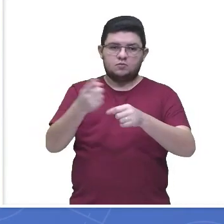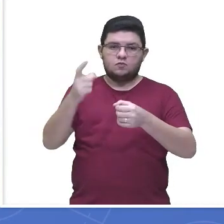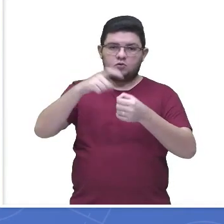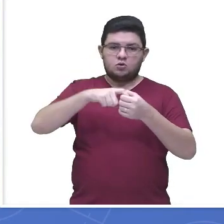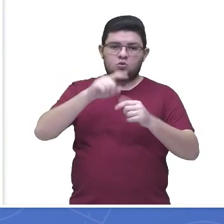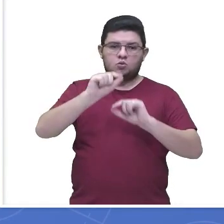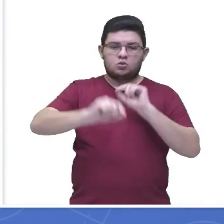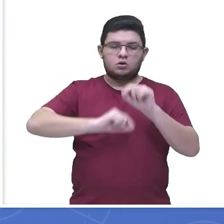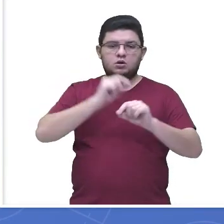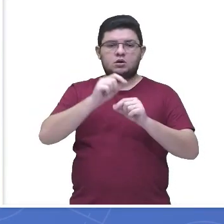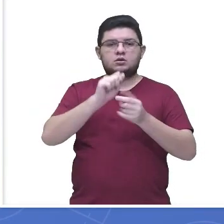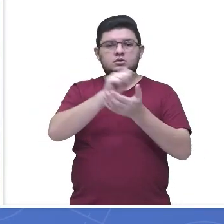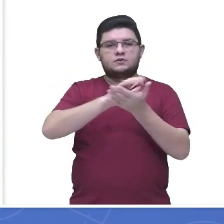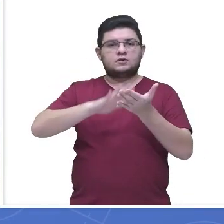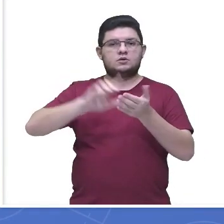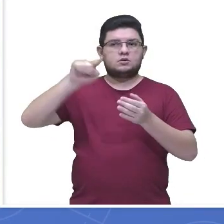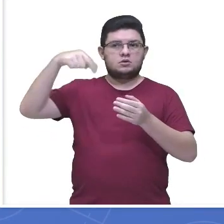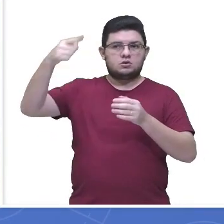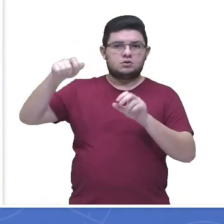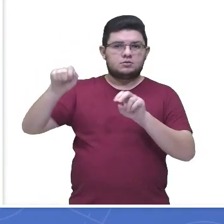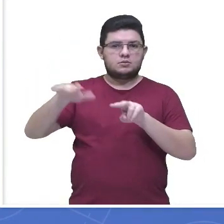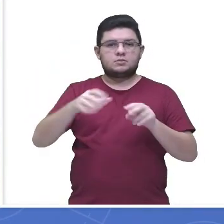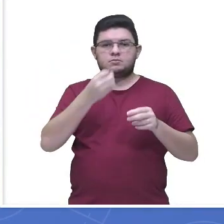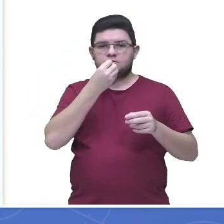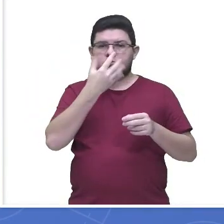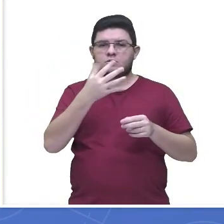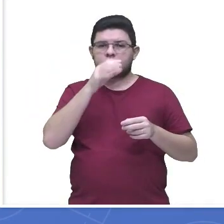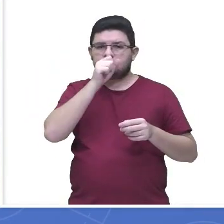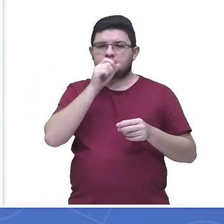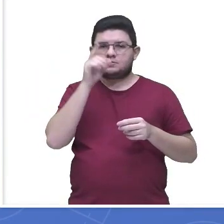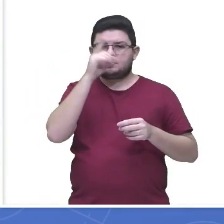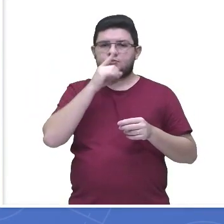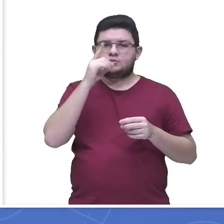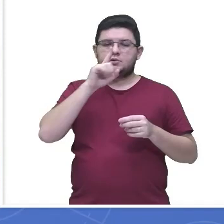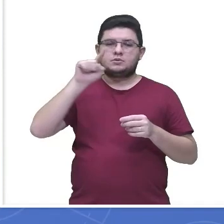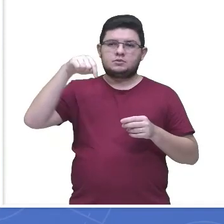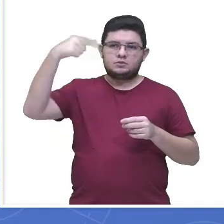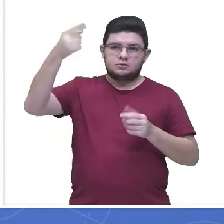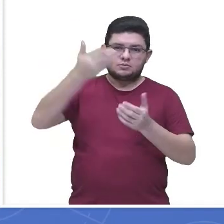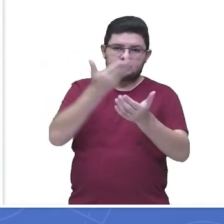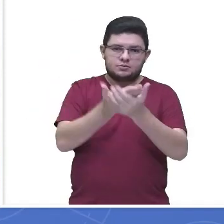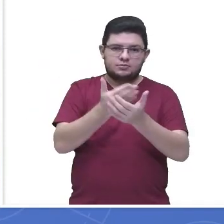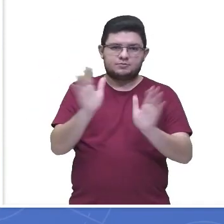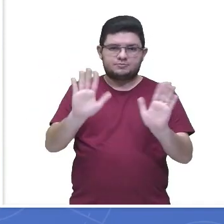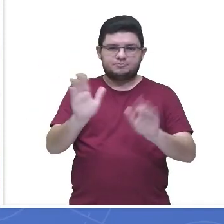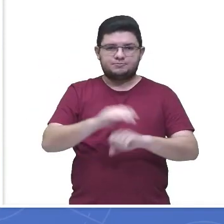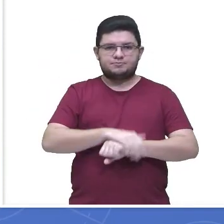atividade, né, na próxima semana. Boa semana para todo mundo, bom final de semana no caso, e até a nossa próxima aula.